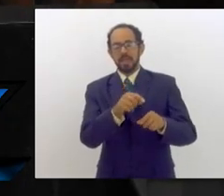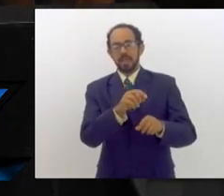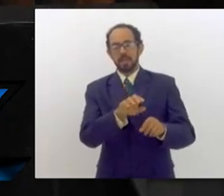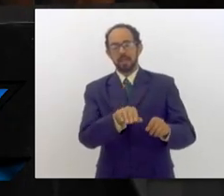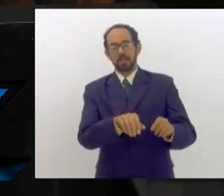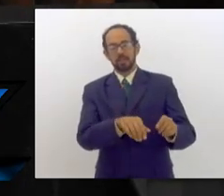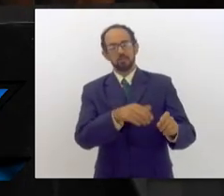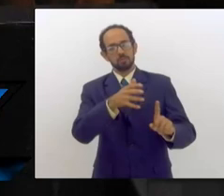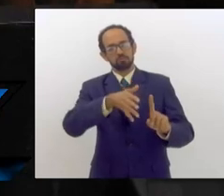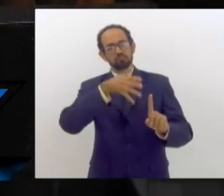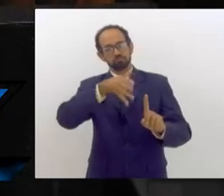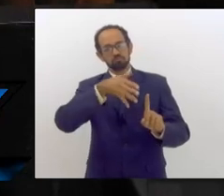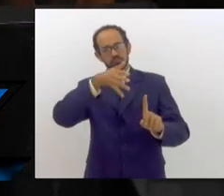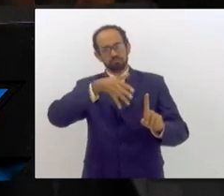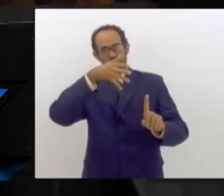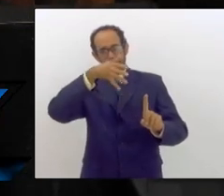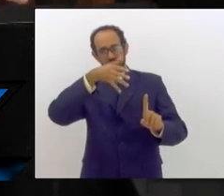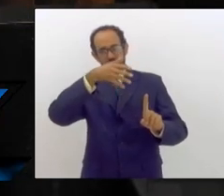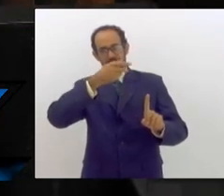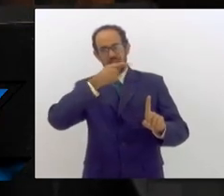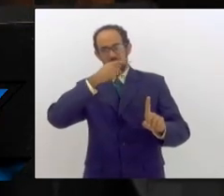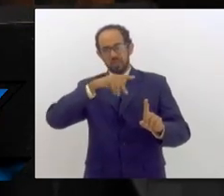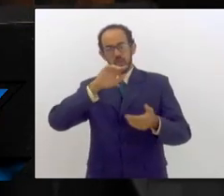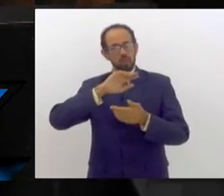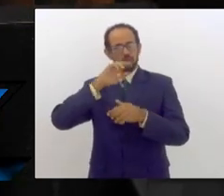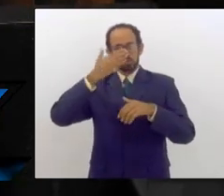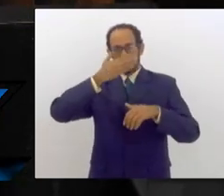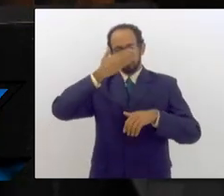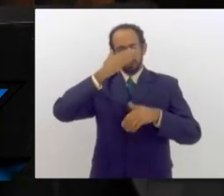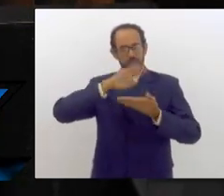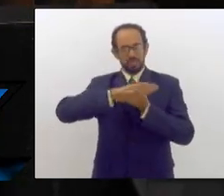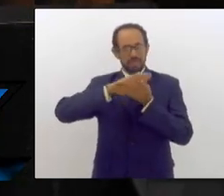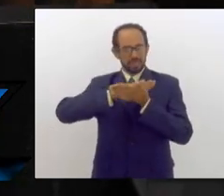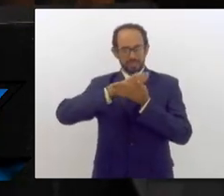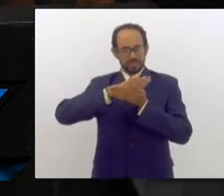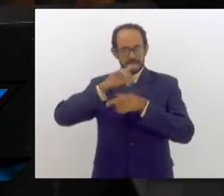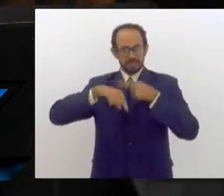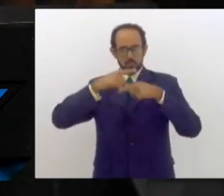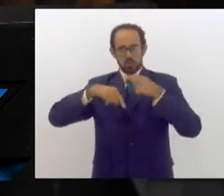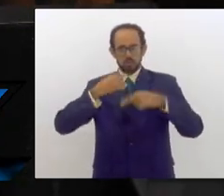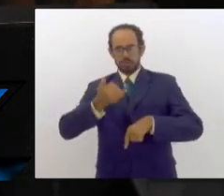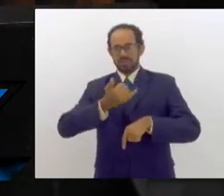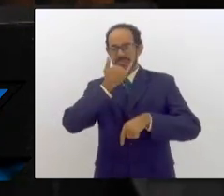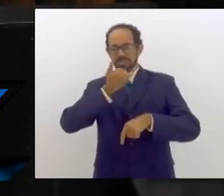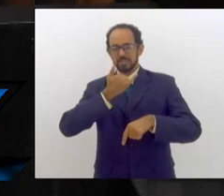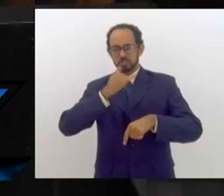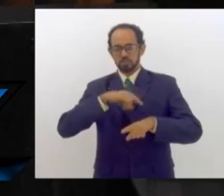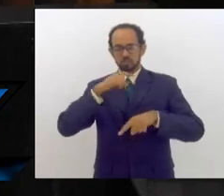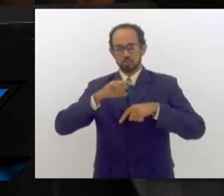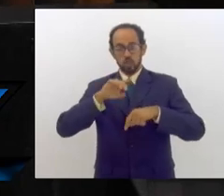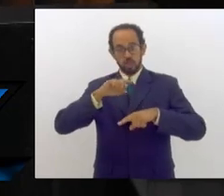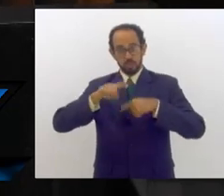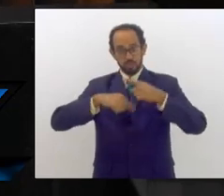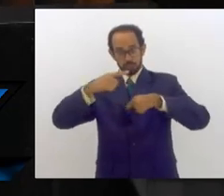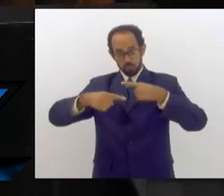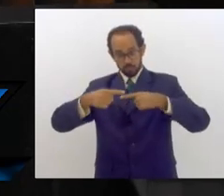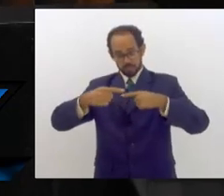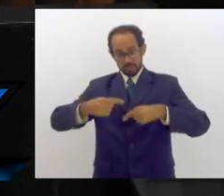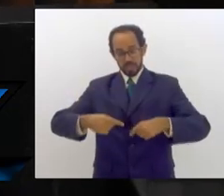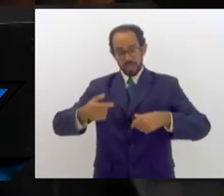a palavra ela disse que não viu nada após acidente só veio posteriormente recuperar